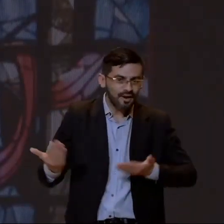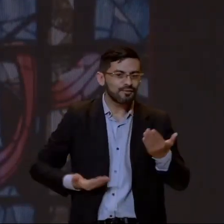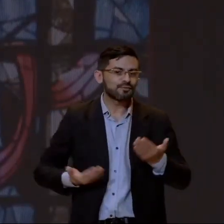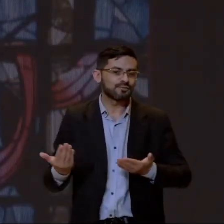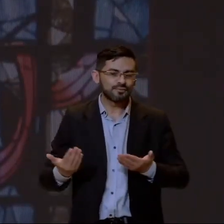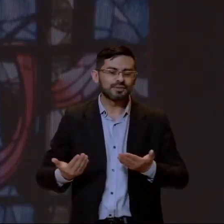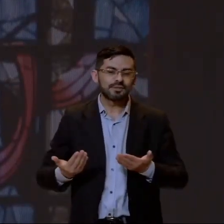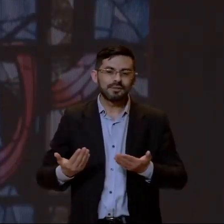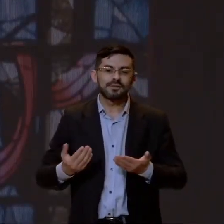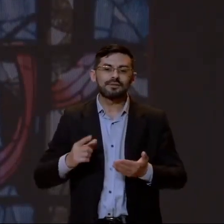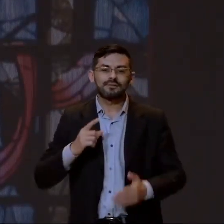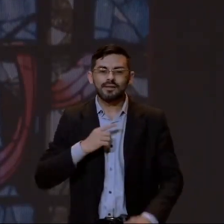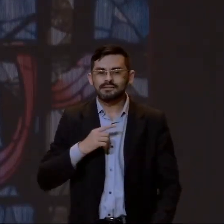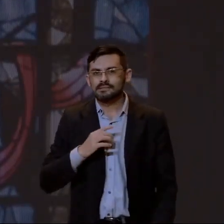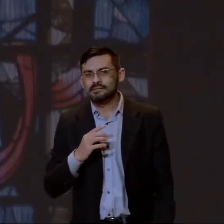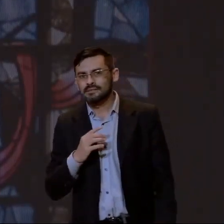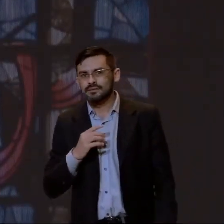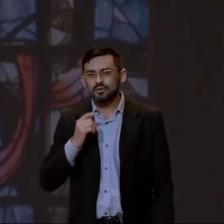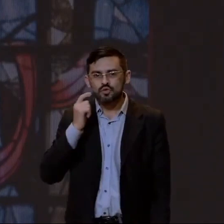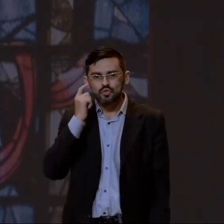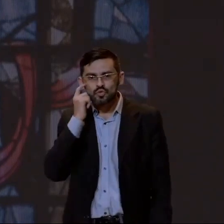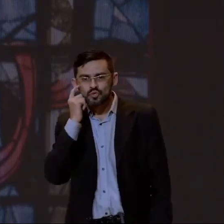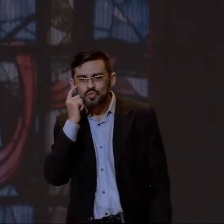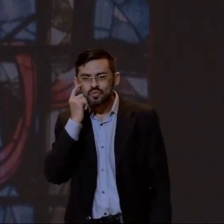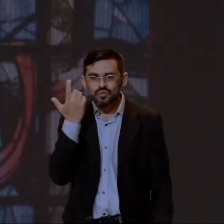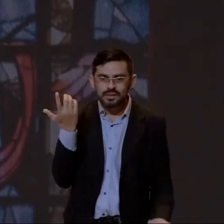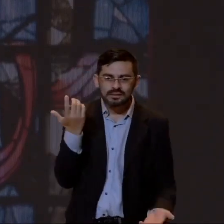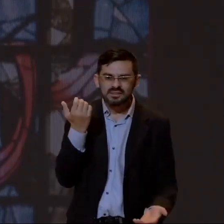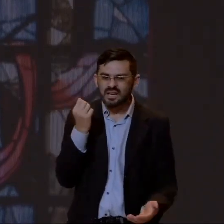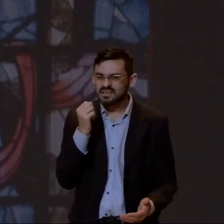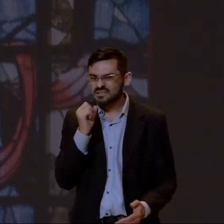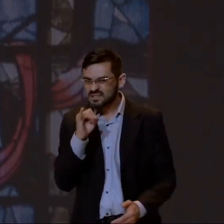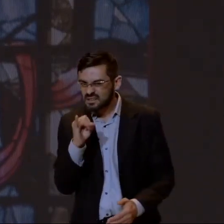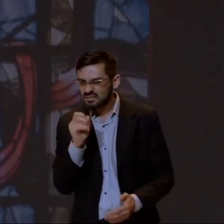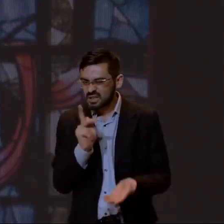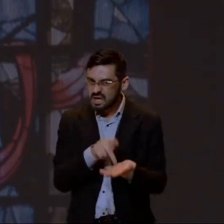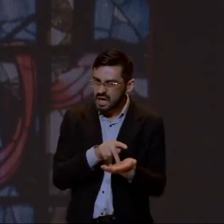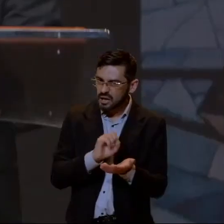também tem dificuldade de crer.